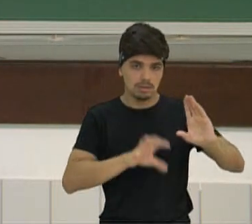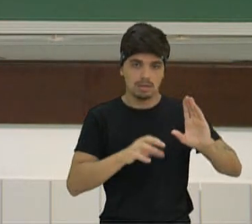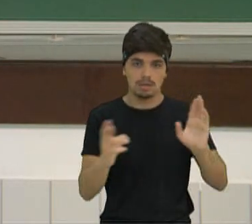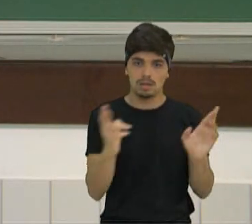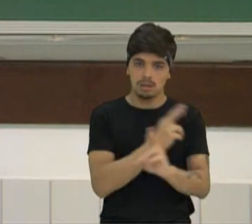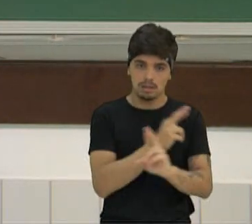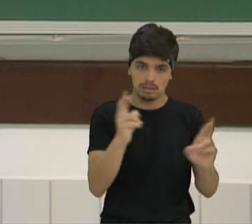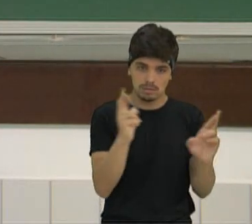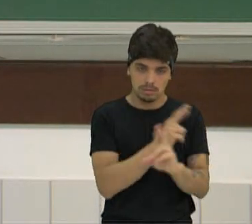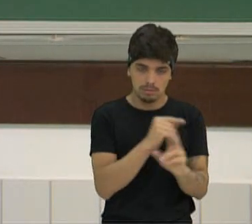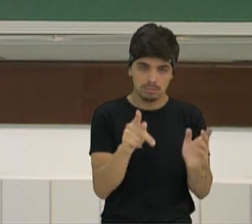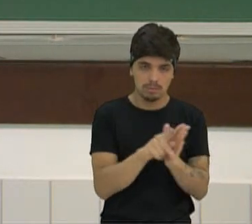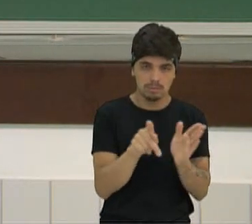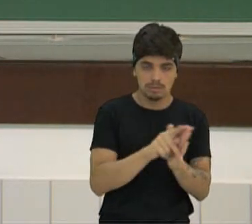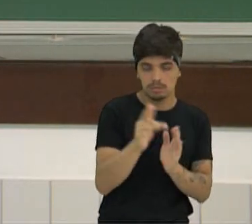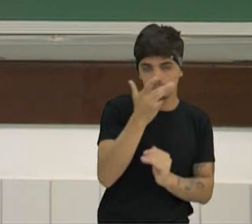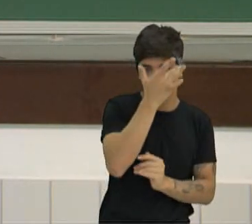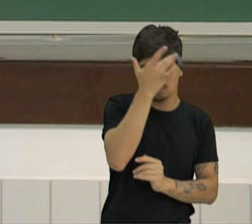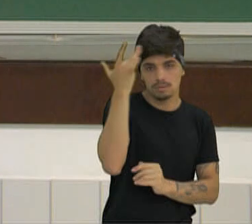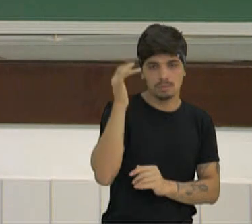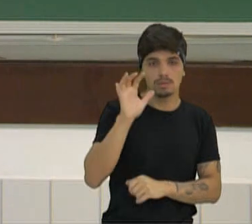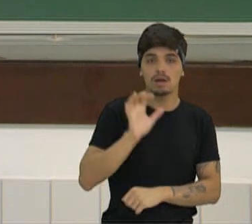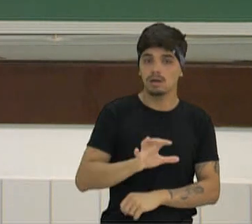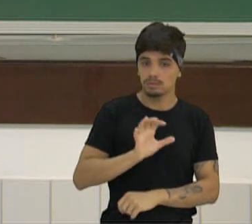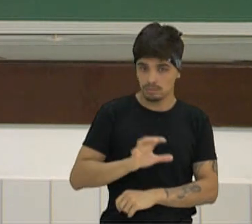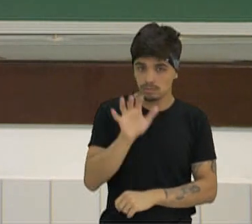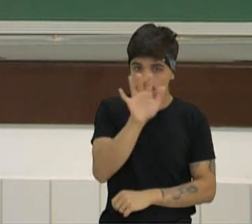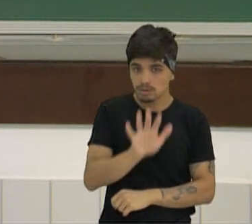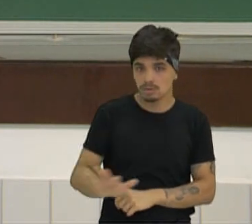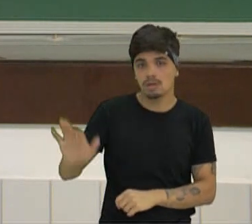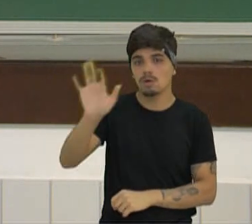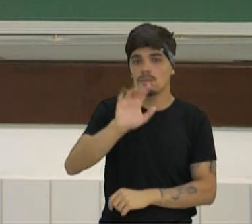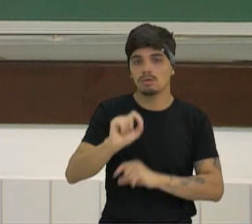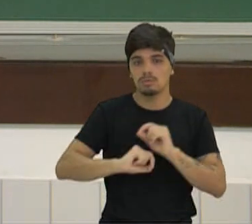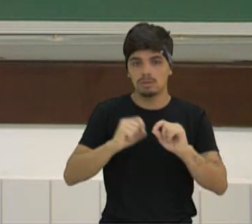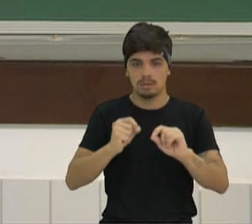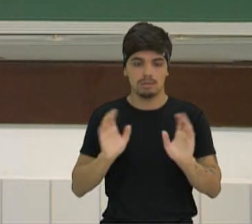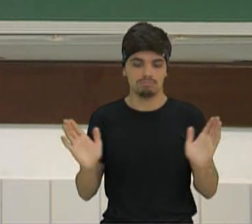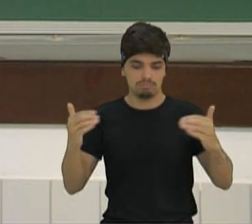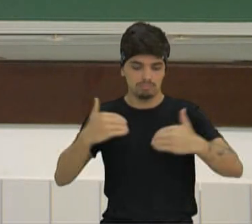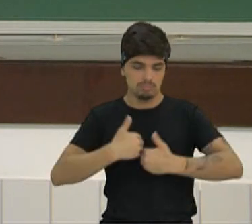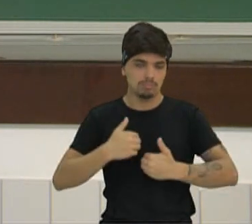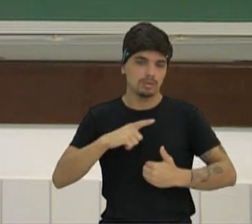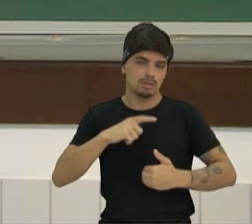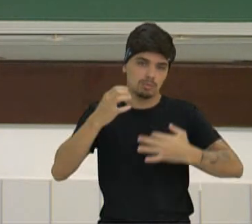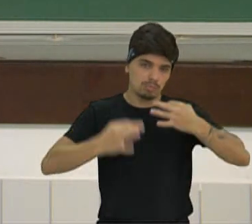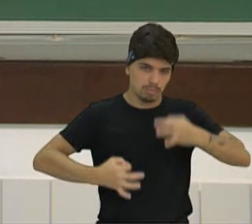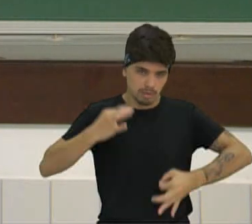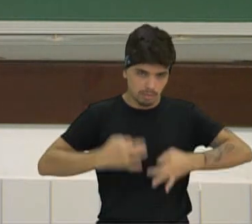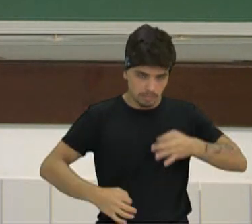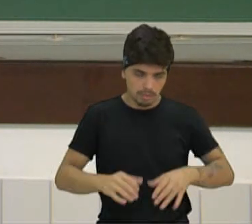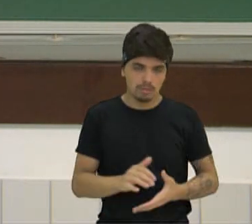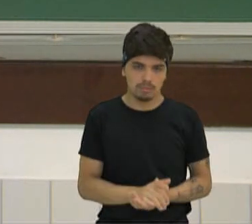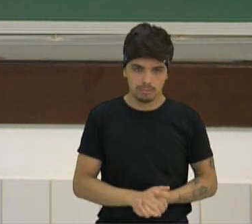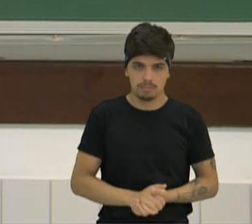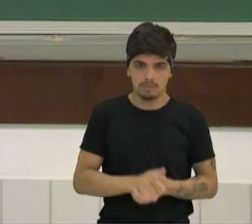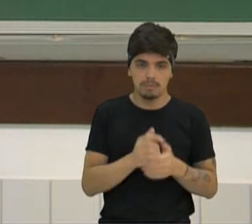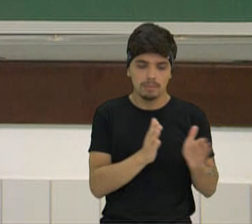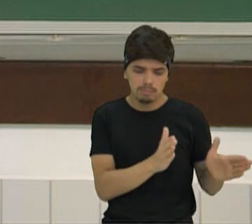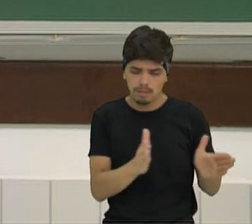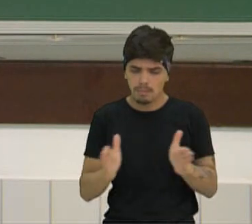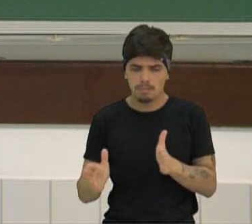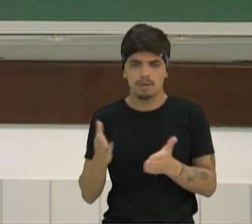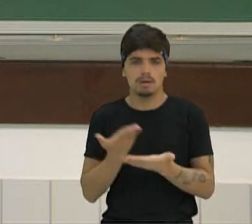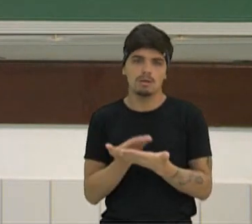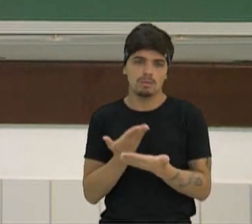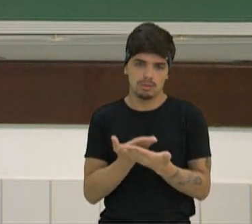ele se relacionar com as pessoas é assim que geralmente os autistas se comportam e nós vamos aprender durante essas aulas